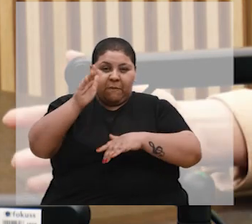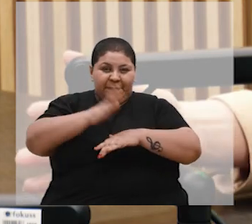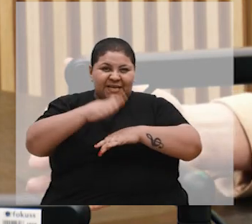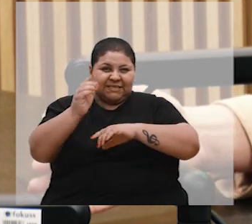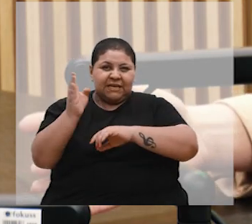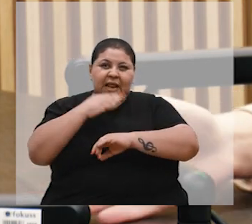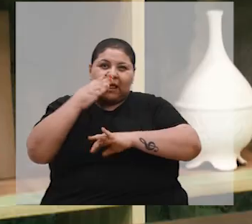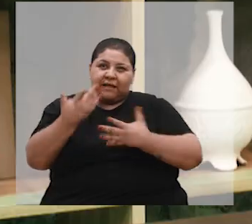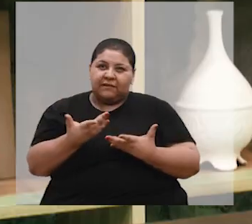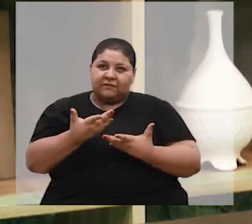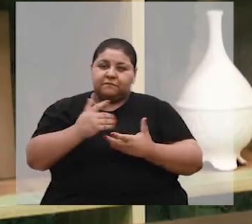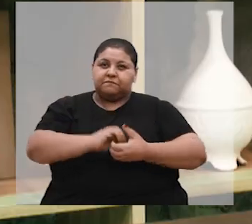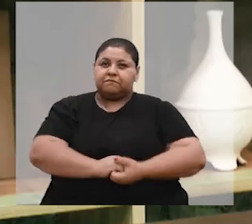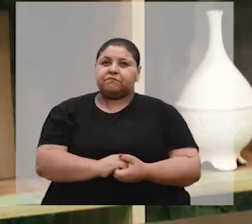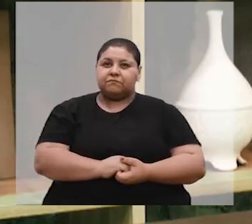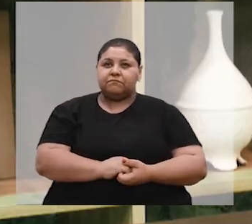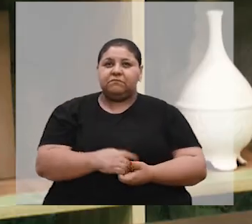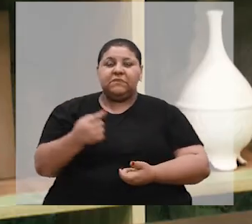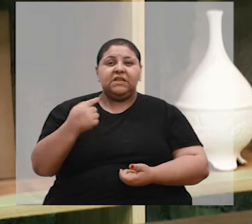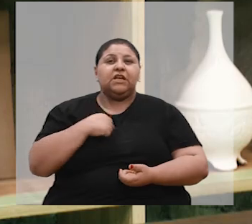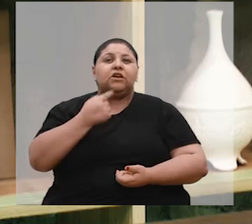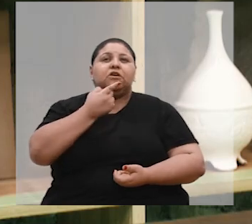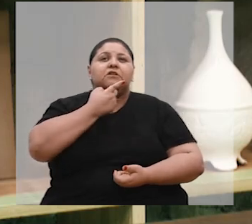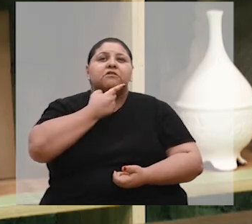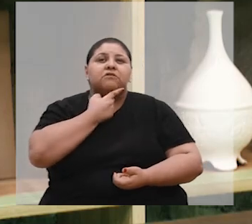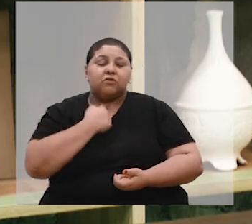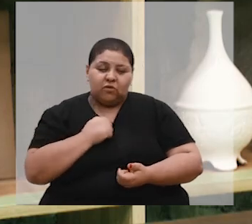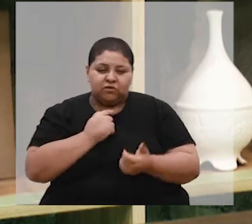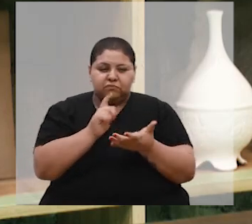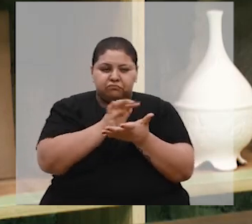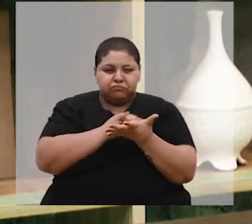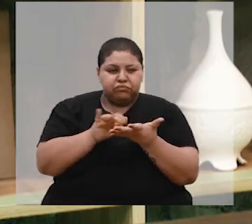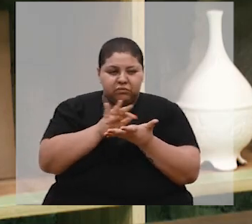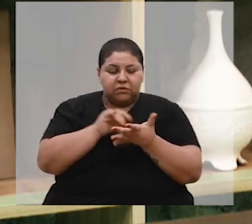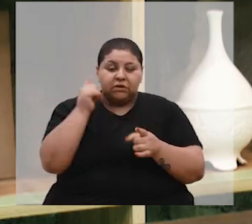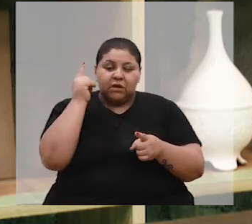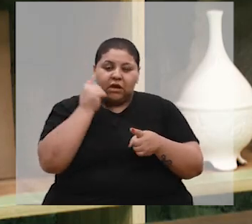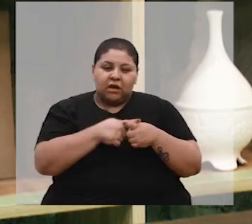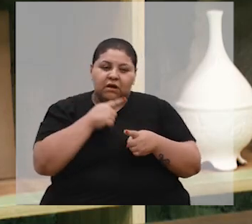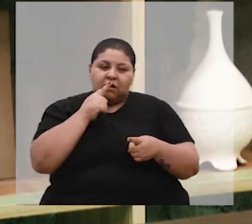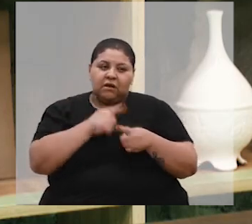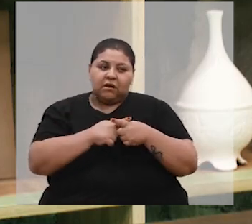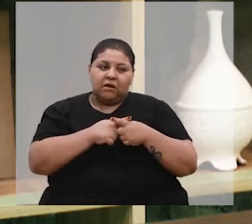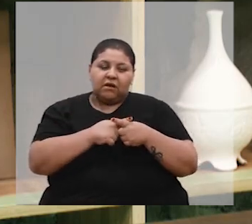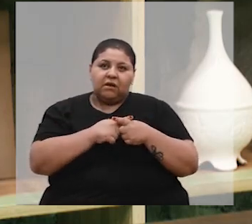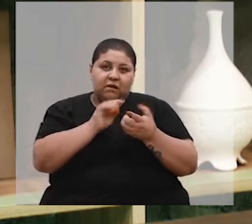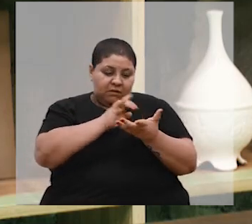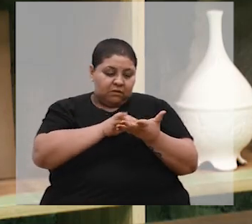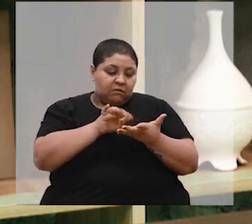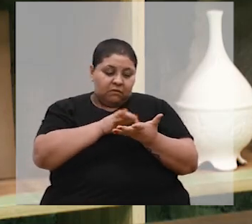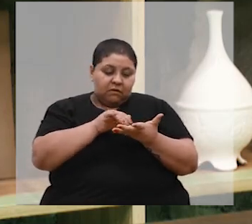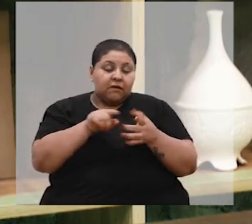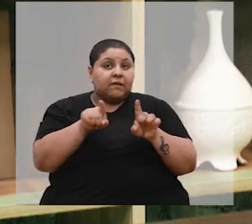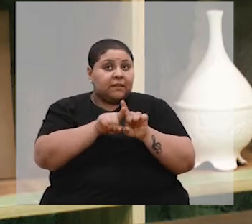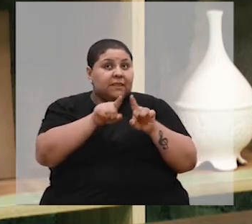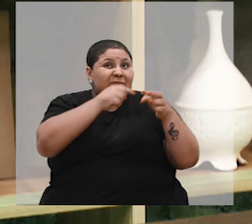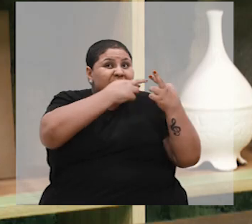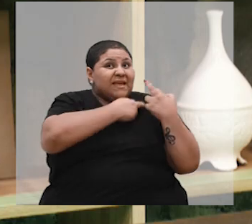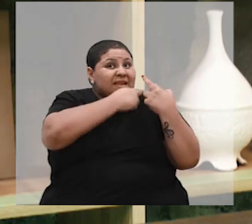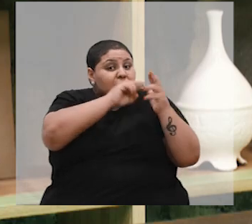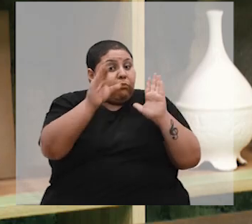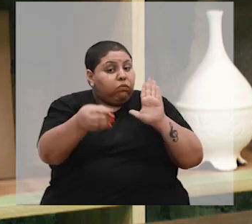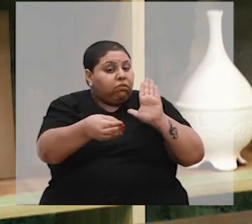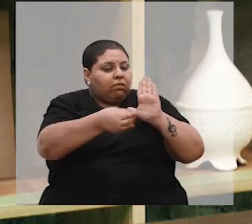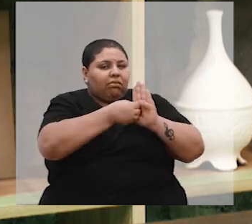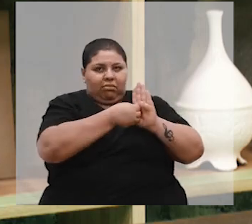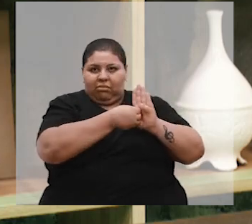né? E aí a gente entra numa seara que eu gosto muito desse ambiente digital, assim, porque até as plataformas são corresponsáveis pelo conteúdo que